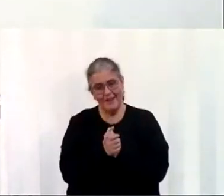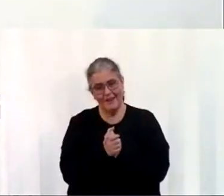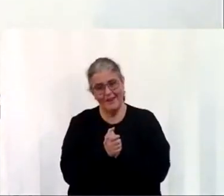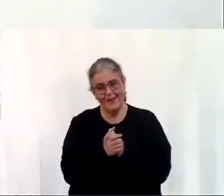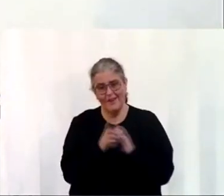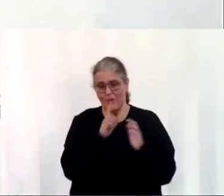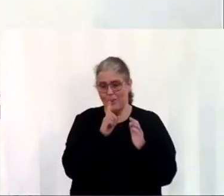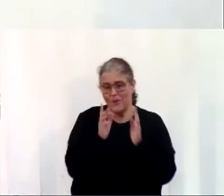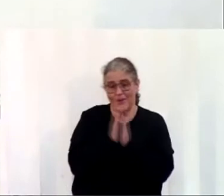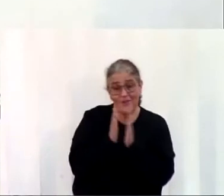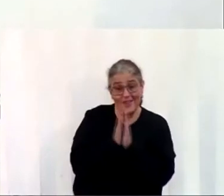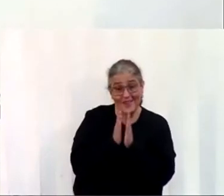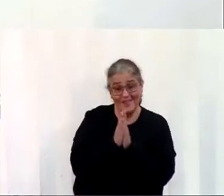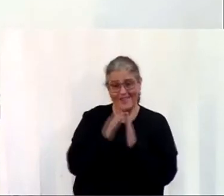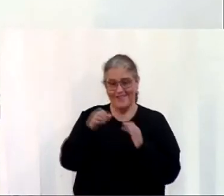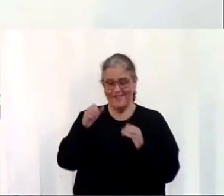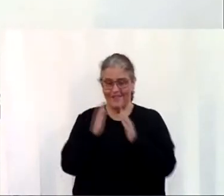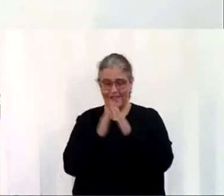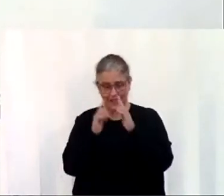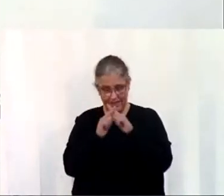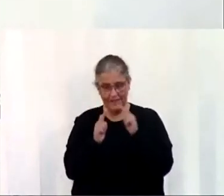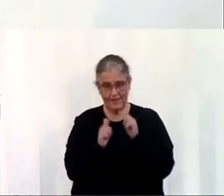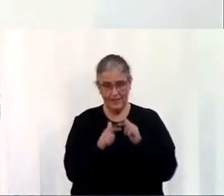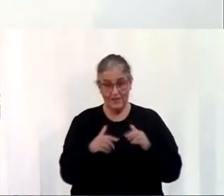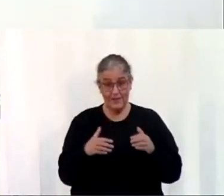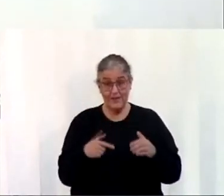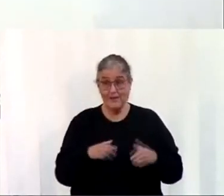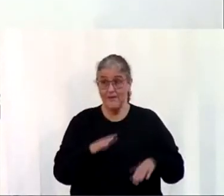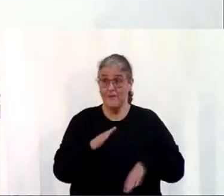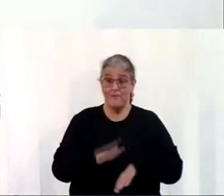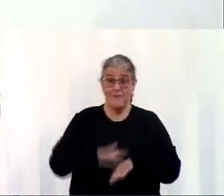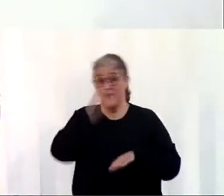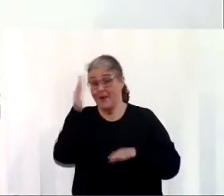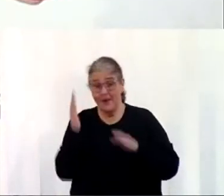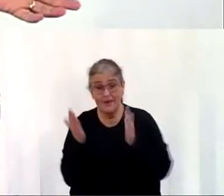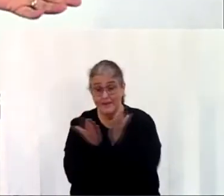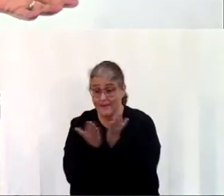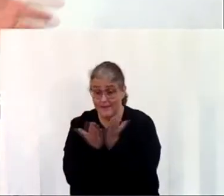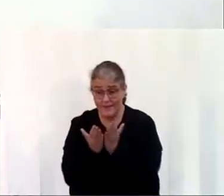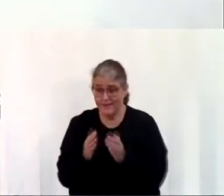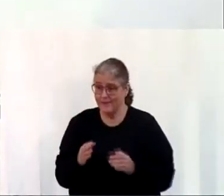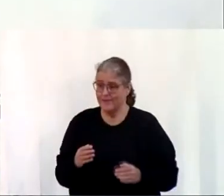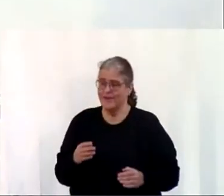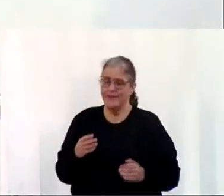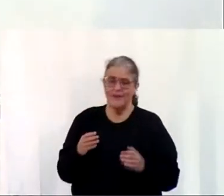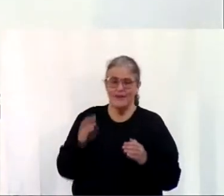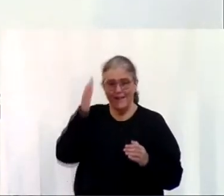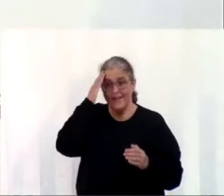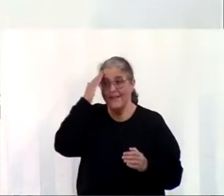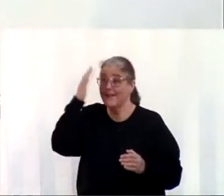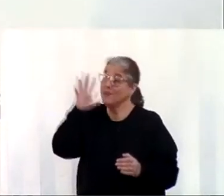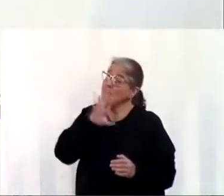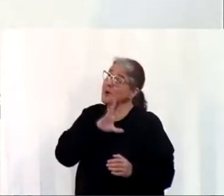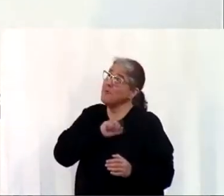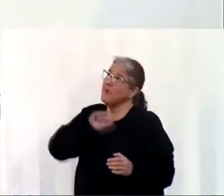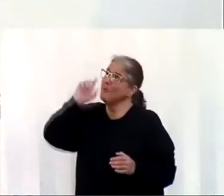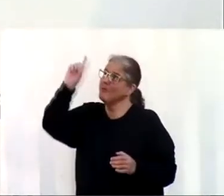crente. Possamos celebrar o que o Senhor Deus tem feito por nós, o amor que Deus tem feito por nós, com